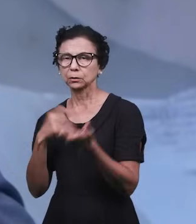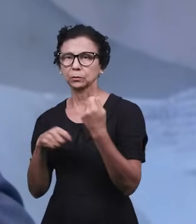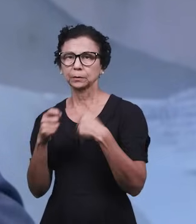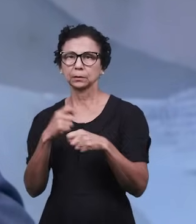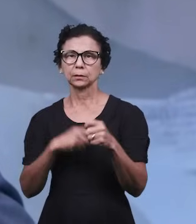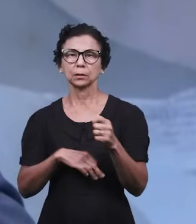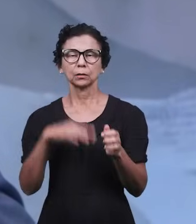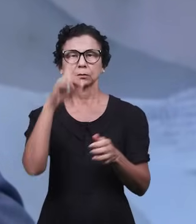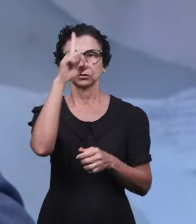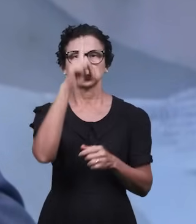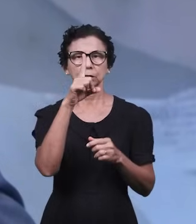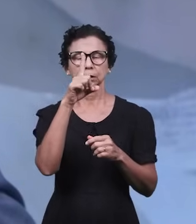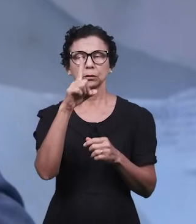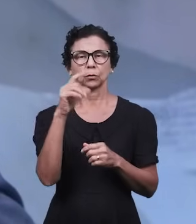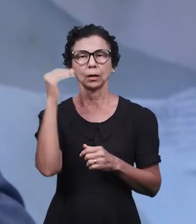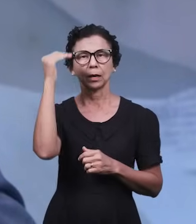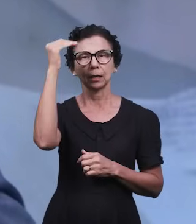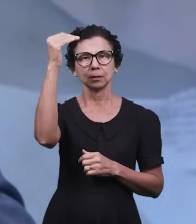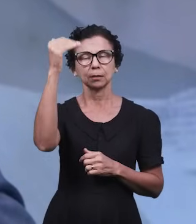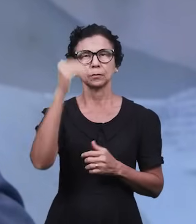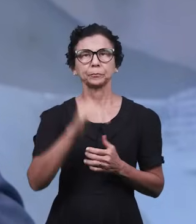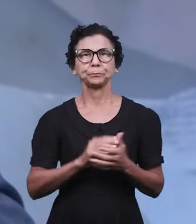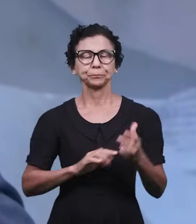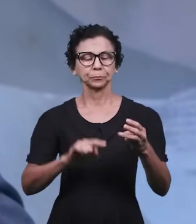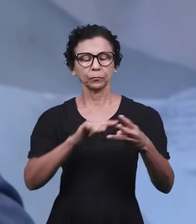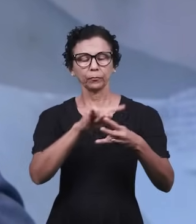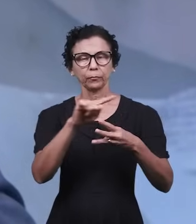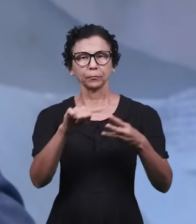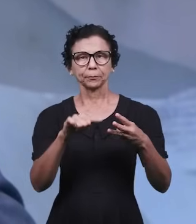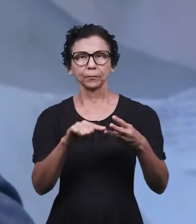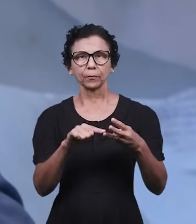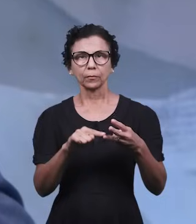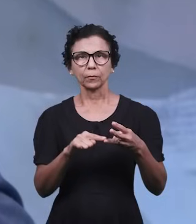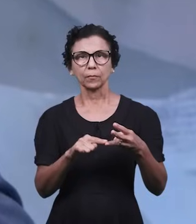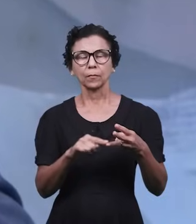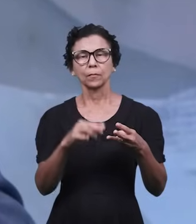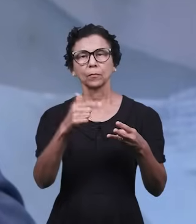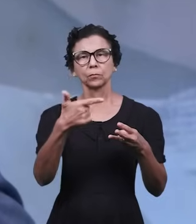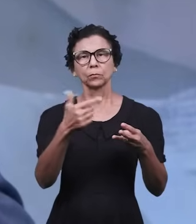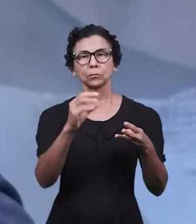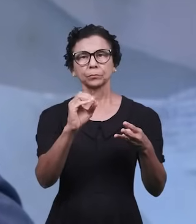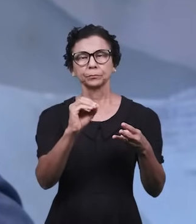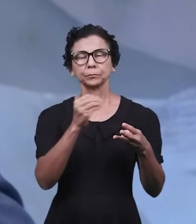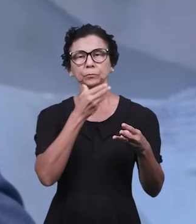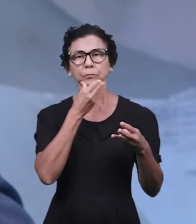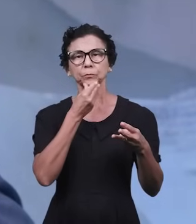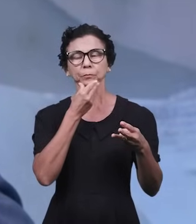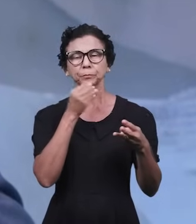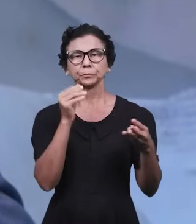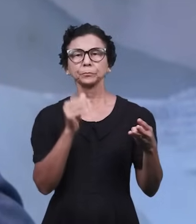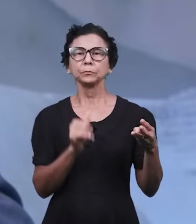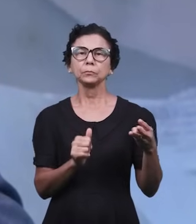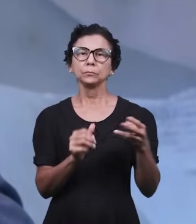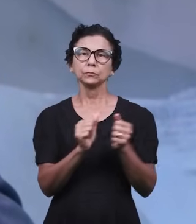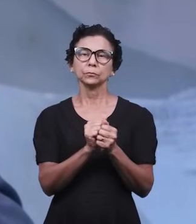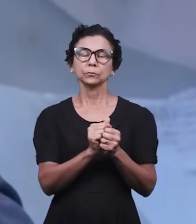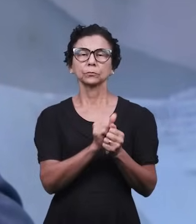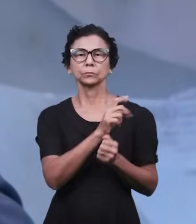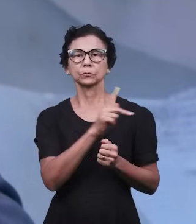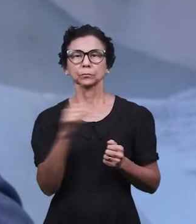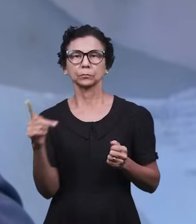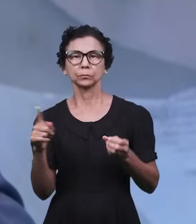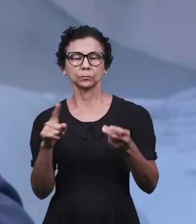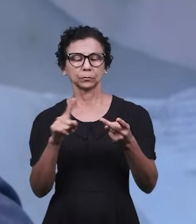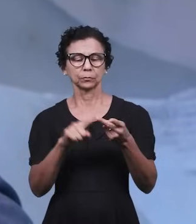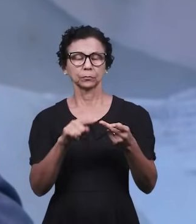tem esses três, que é o conselho, que são 20 conselheiros com o presidente, né? Tem um secretário,